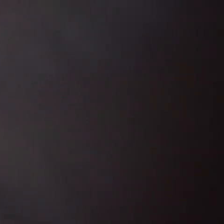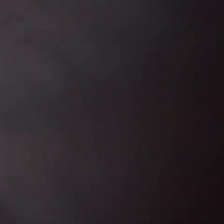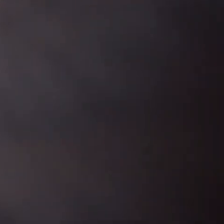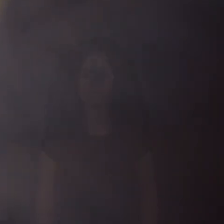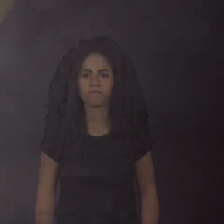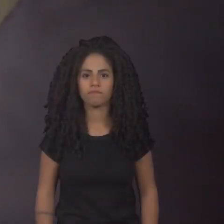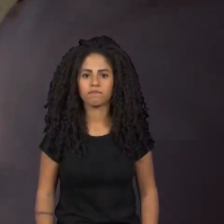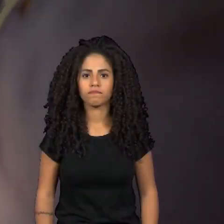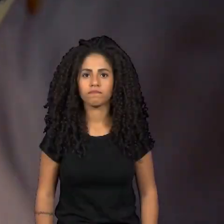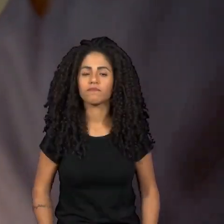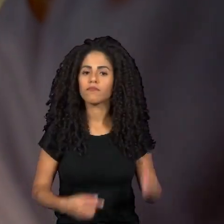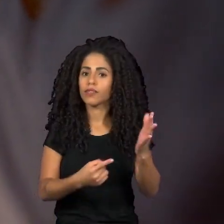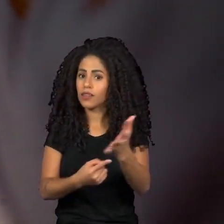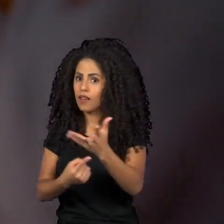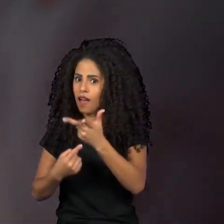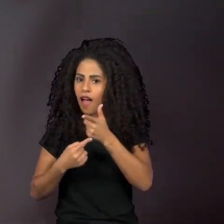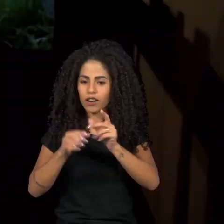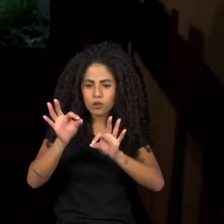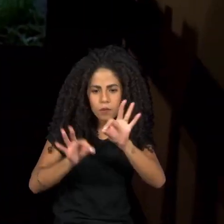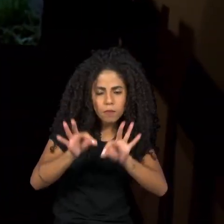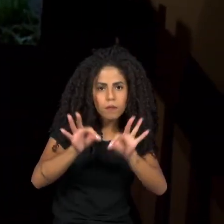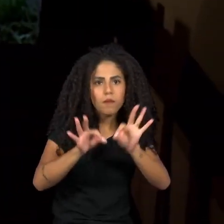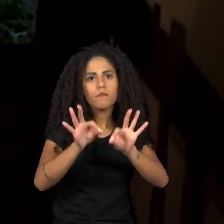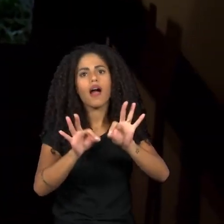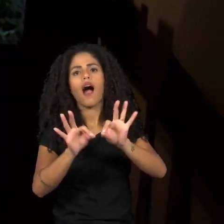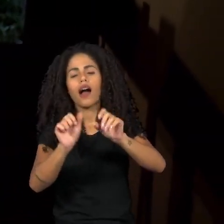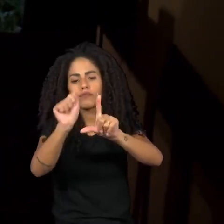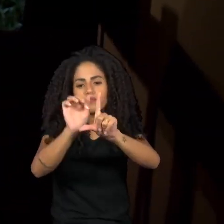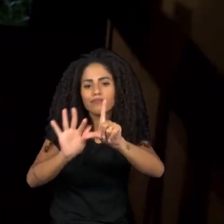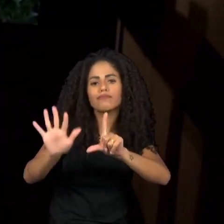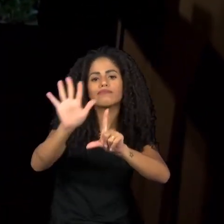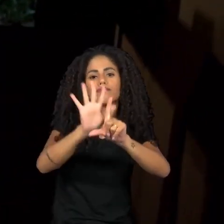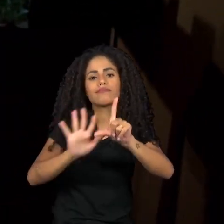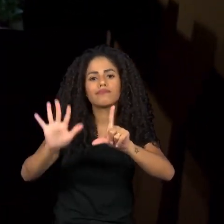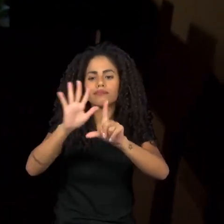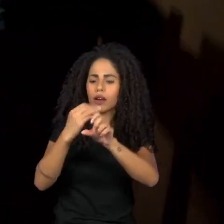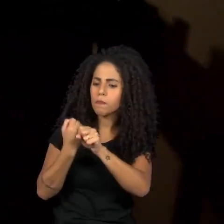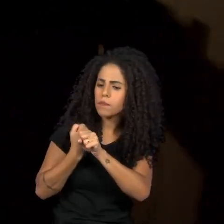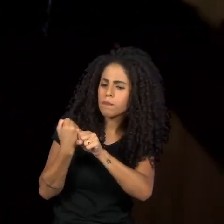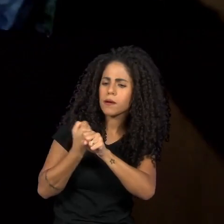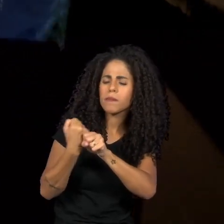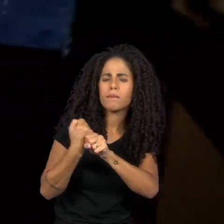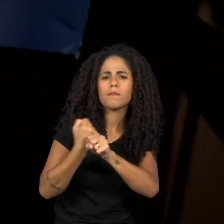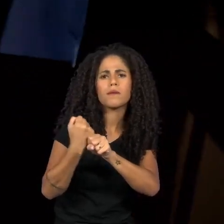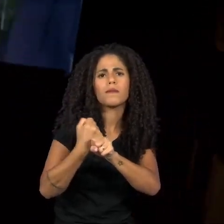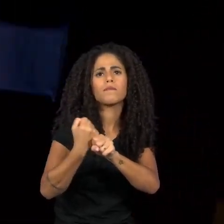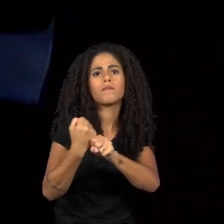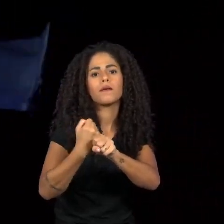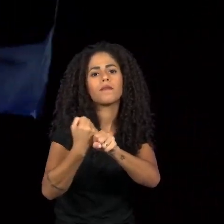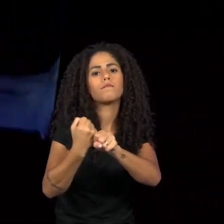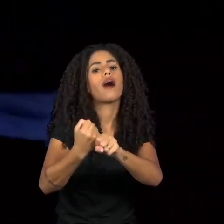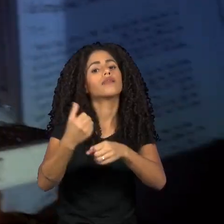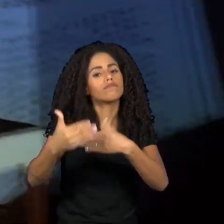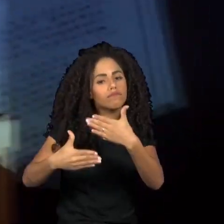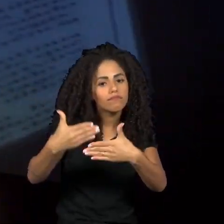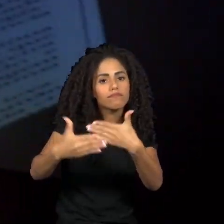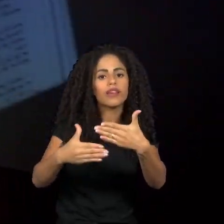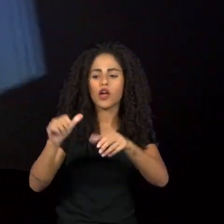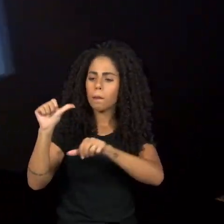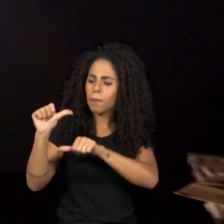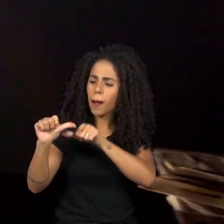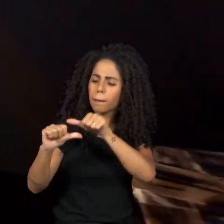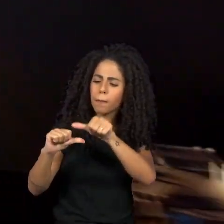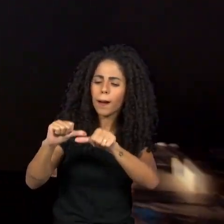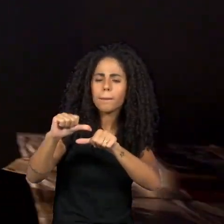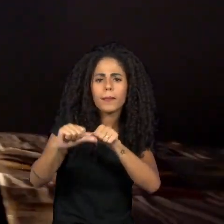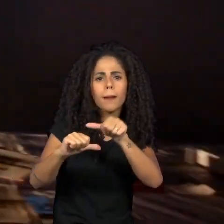A arte, no final, ela planta certas sementes que vão brotar daqui a décadas, podem brotar ou não daqui a décadas, que podem gerar